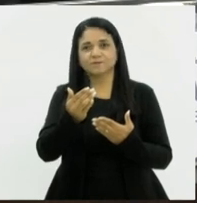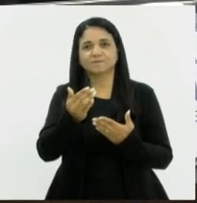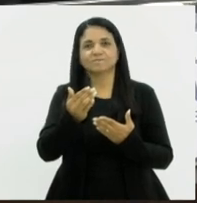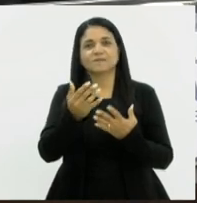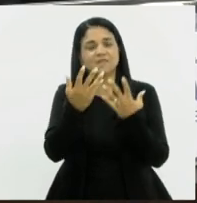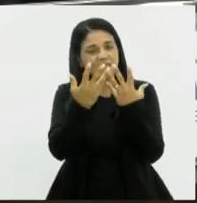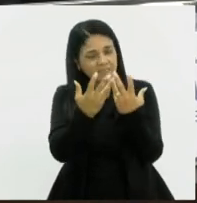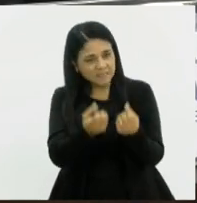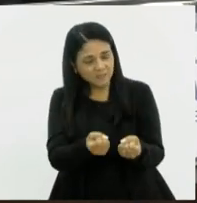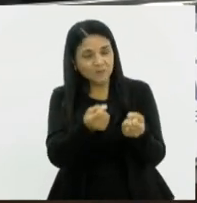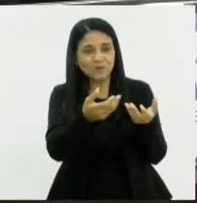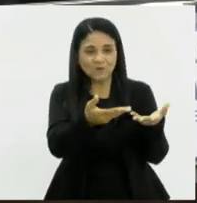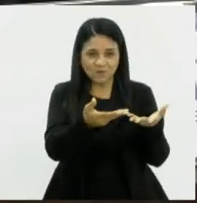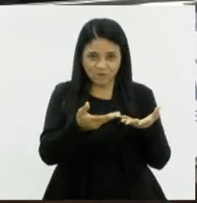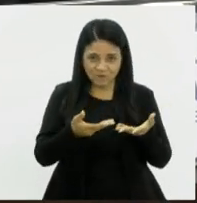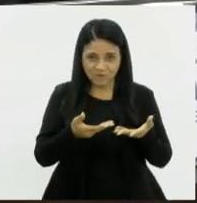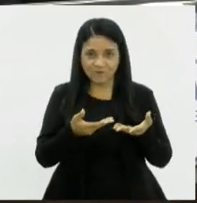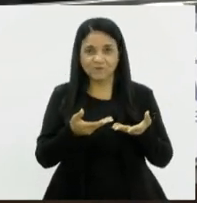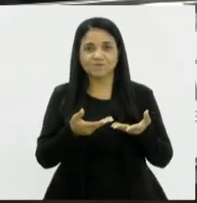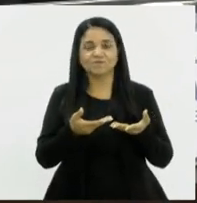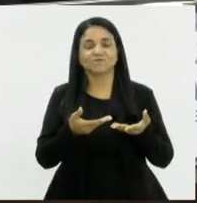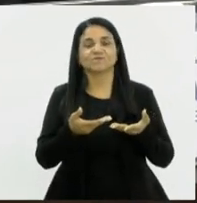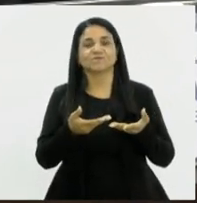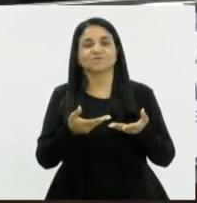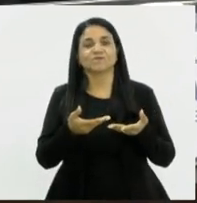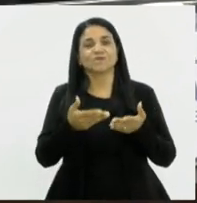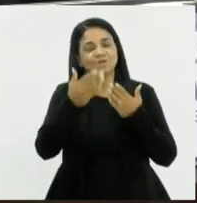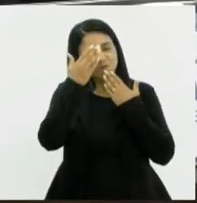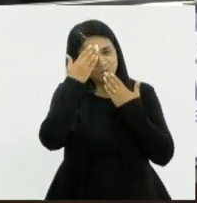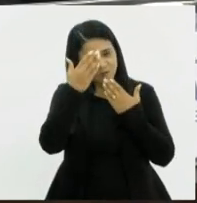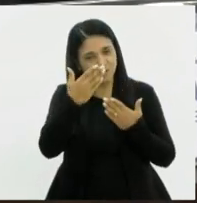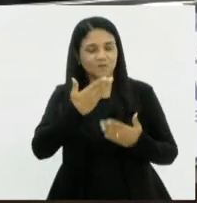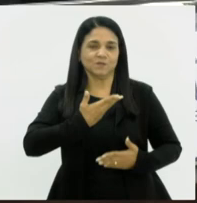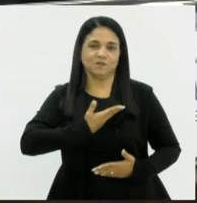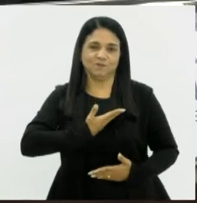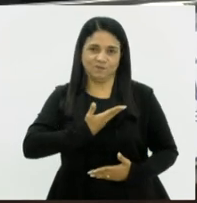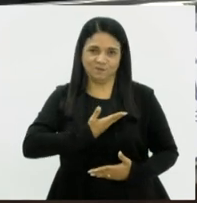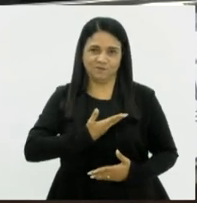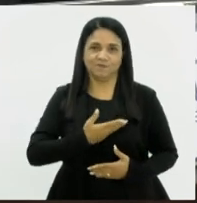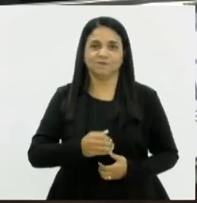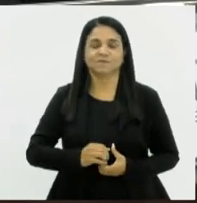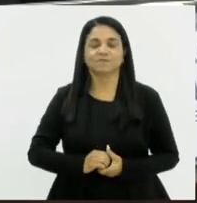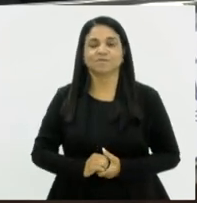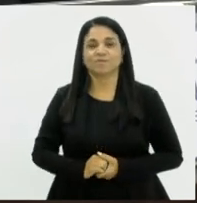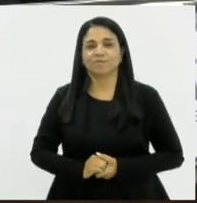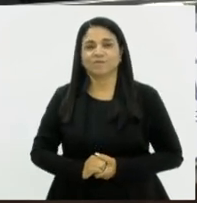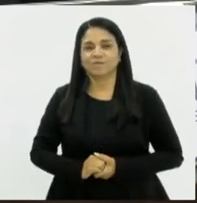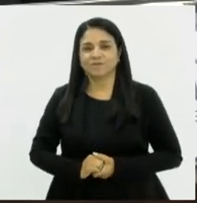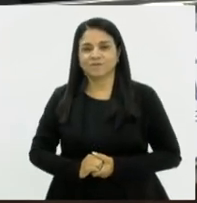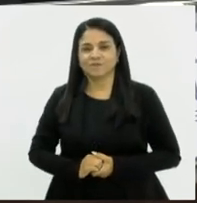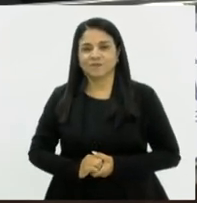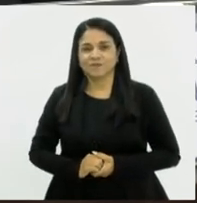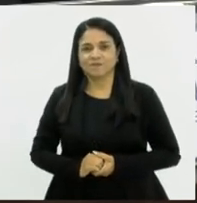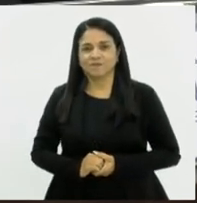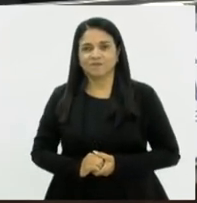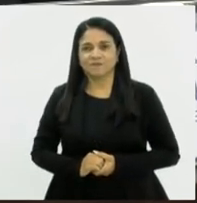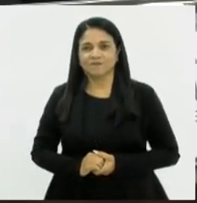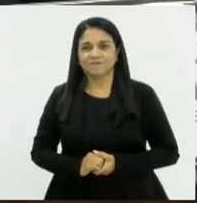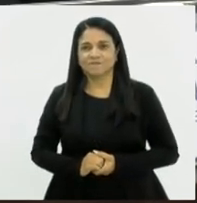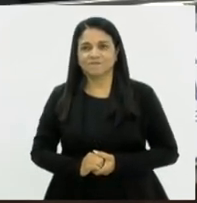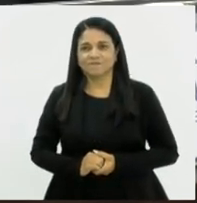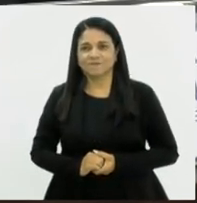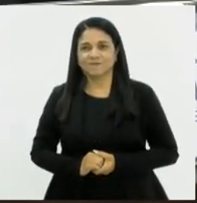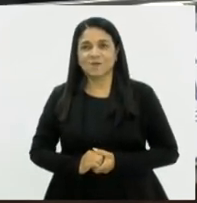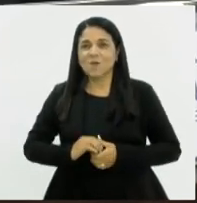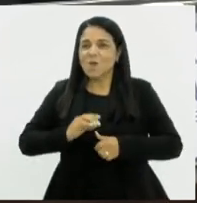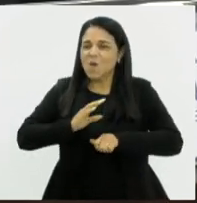aceitado o convite, estarem aqui, e obrigado por serem também nossos amigos. Então, é um